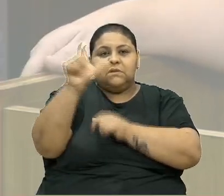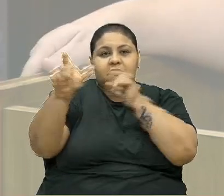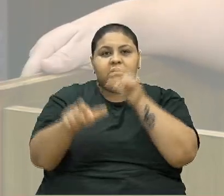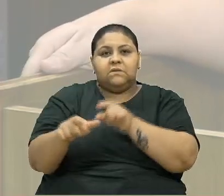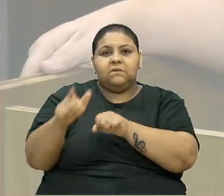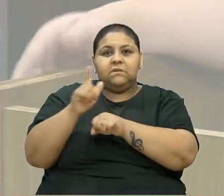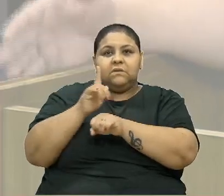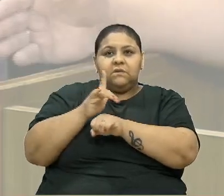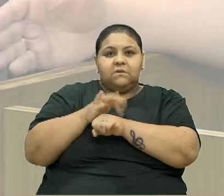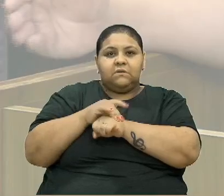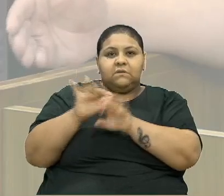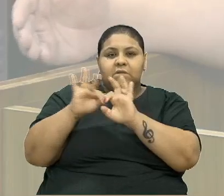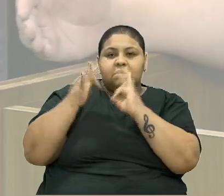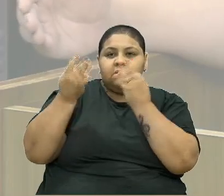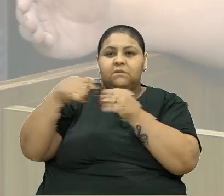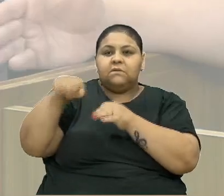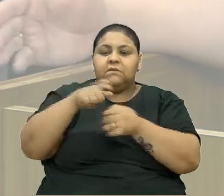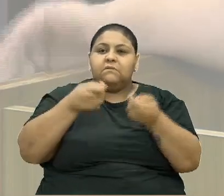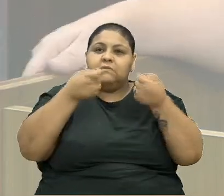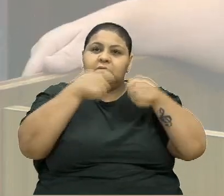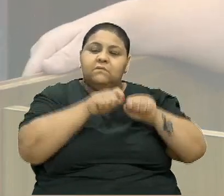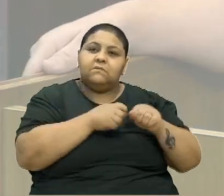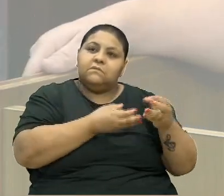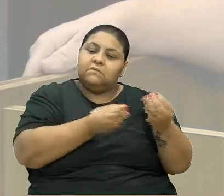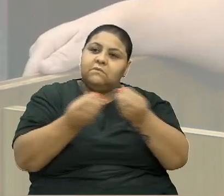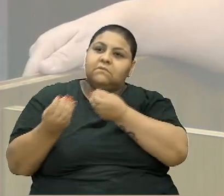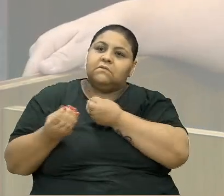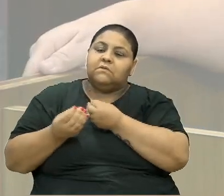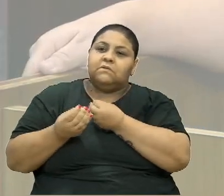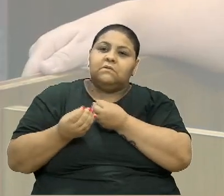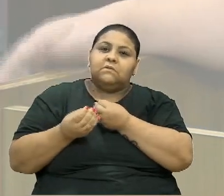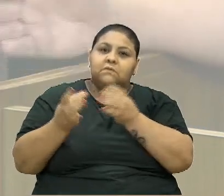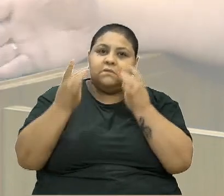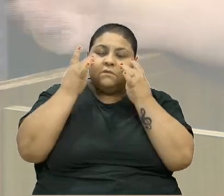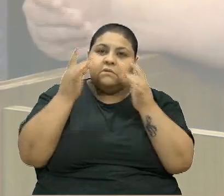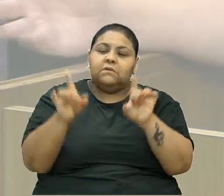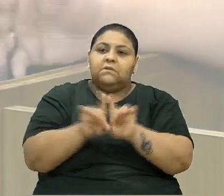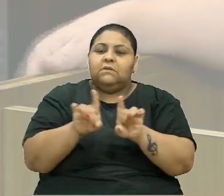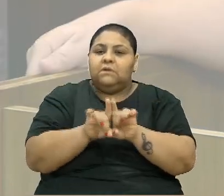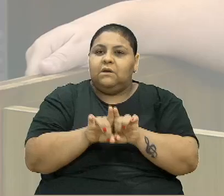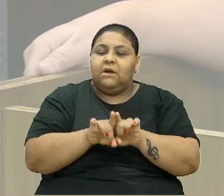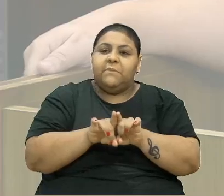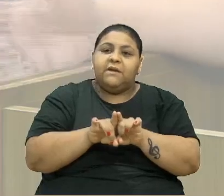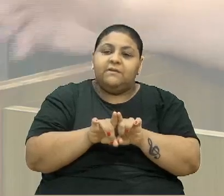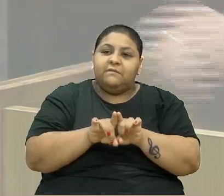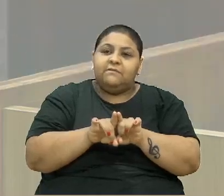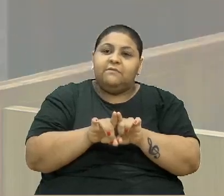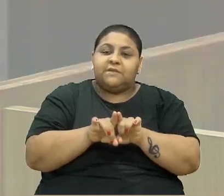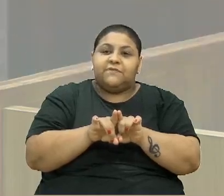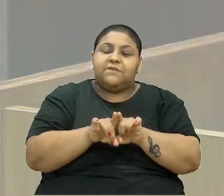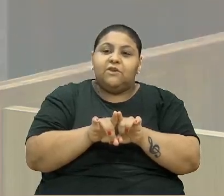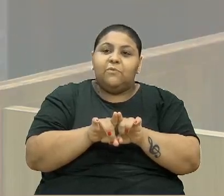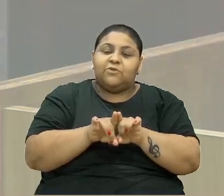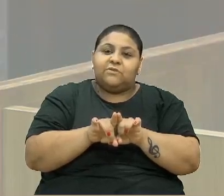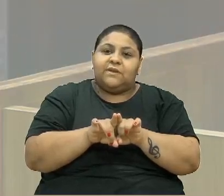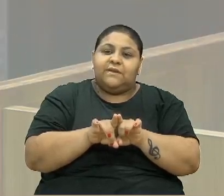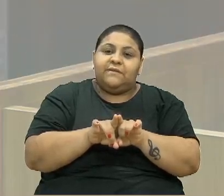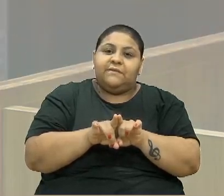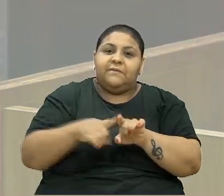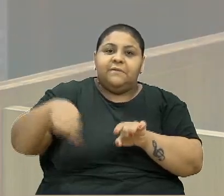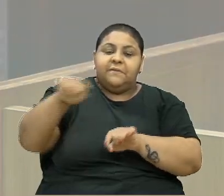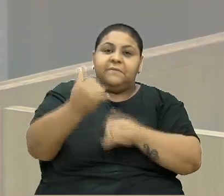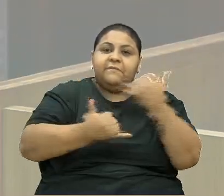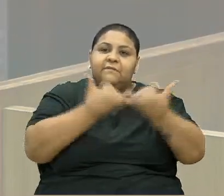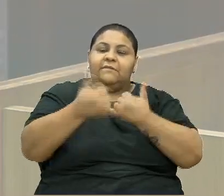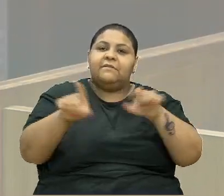fica doente. E a gente precisa muito, né, da atenção especial e às vezes a nós próprios. E às vezes o pessoal vem